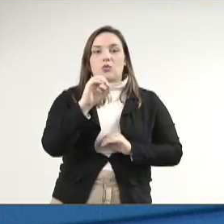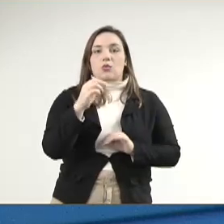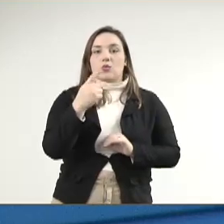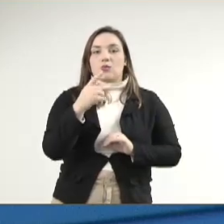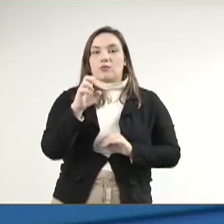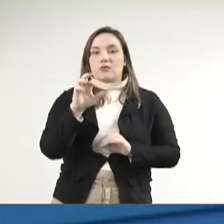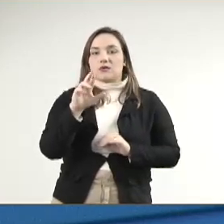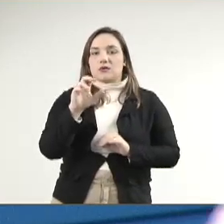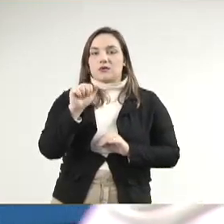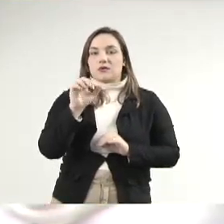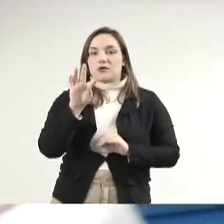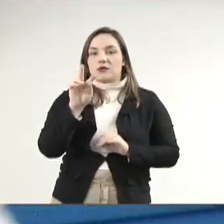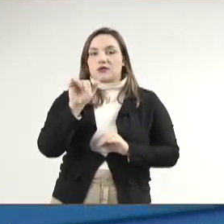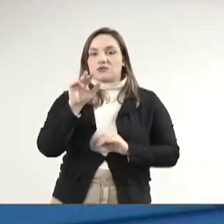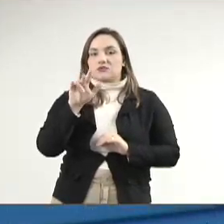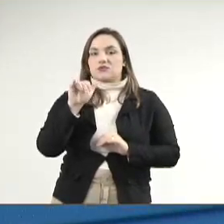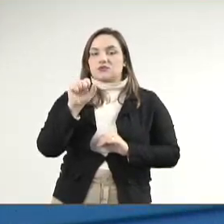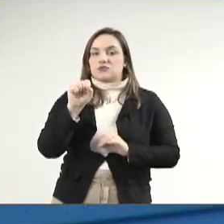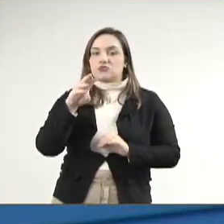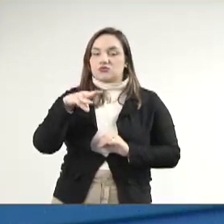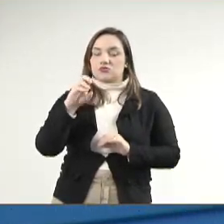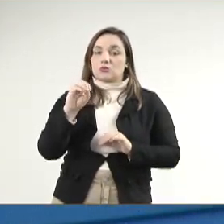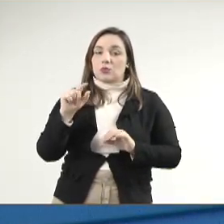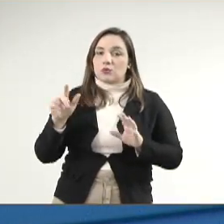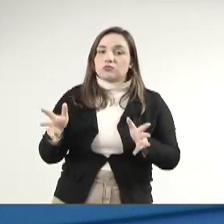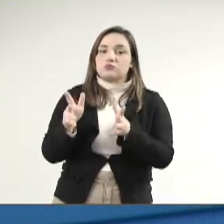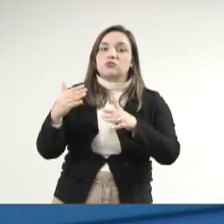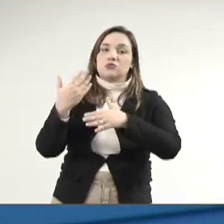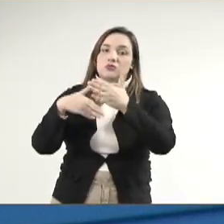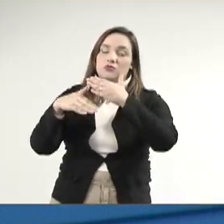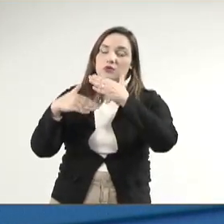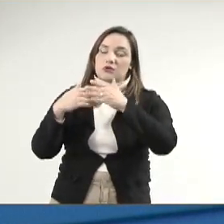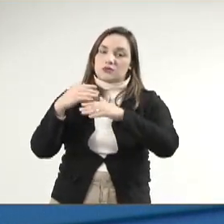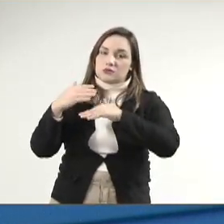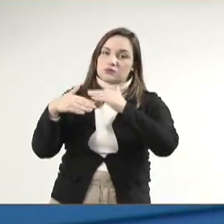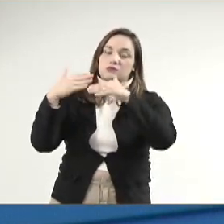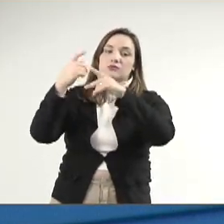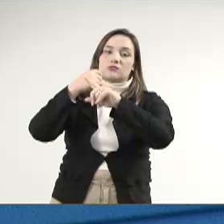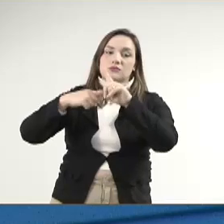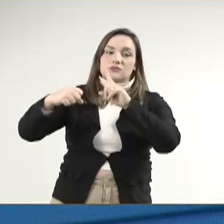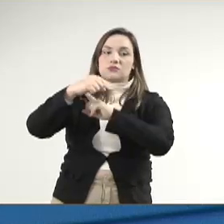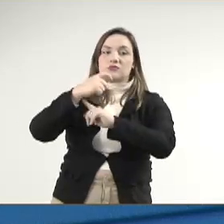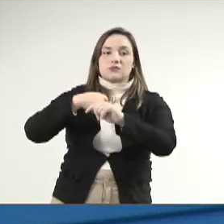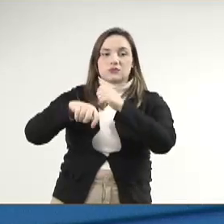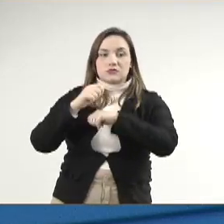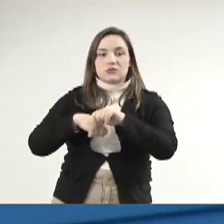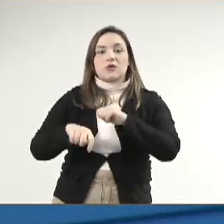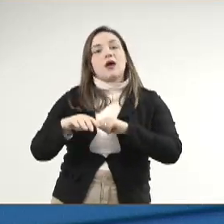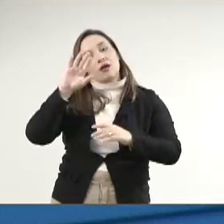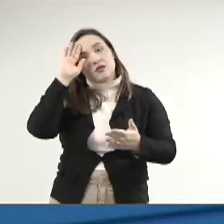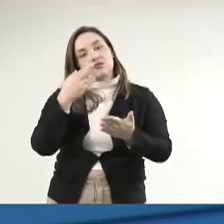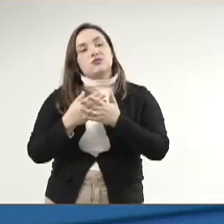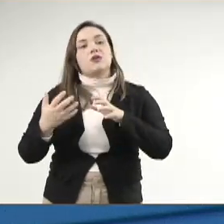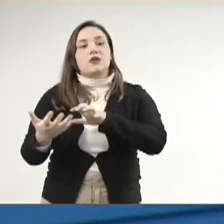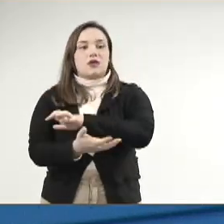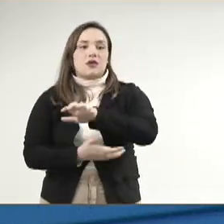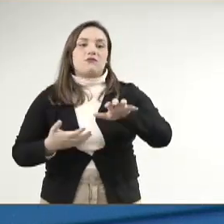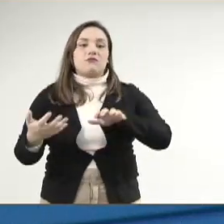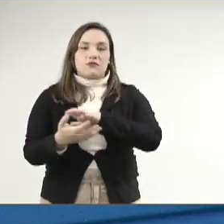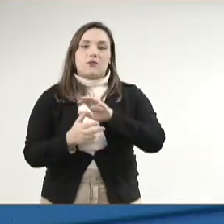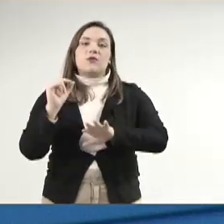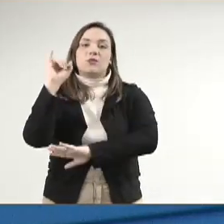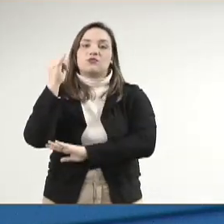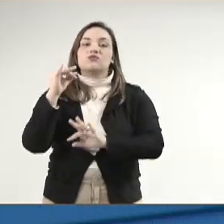de inclusão social e econômica, acredita na importância de uma reforma tributária justa para o país. A emenda